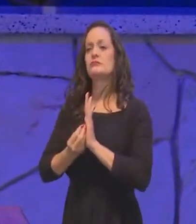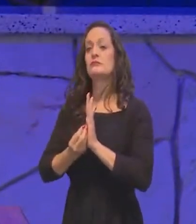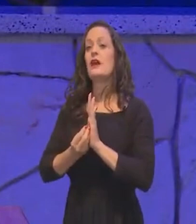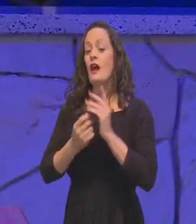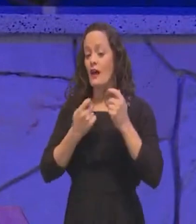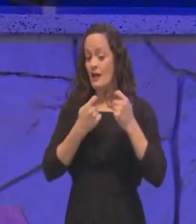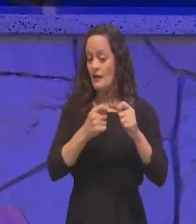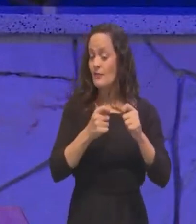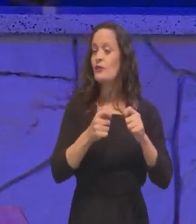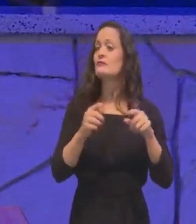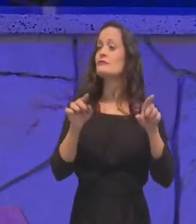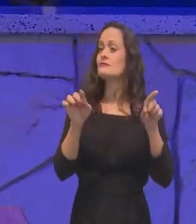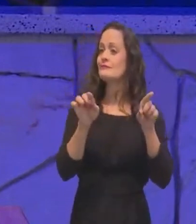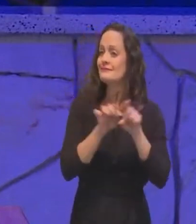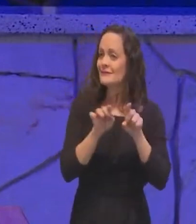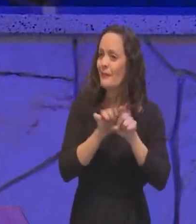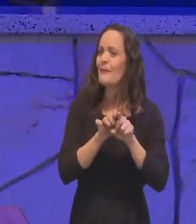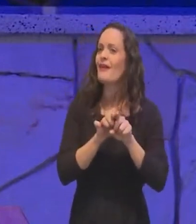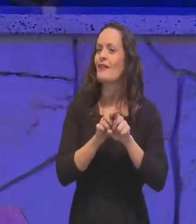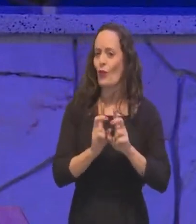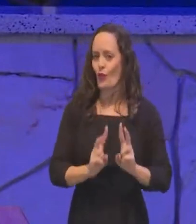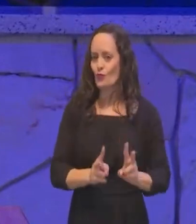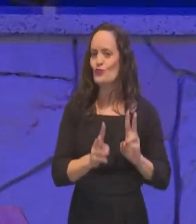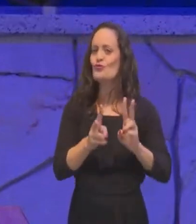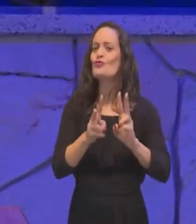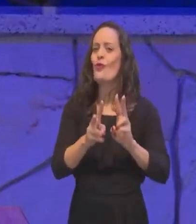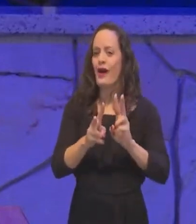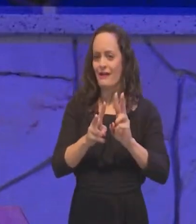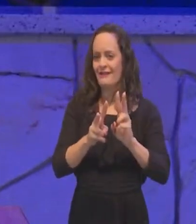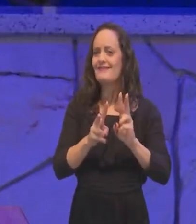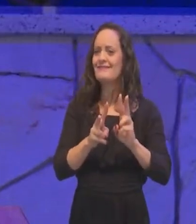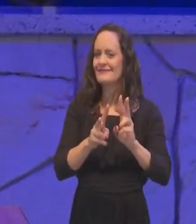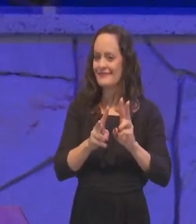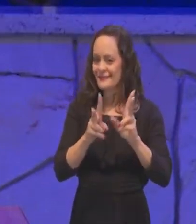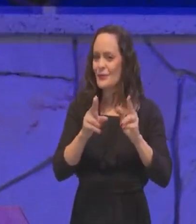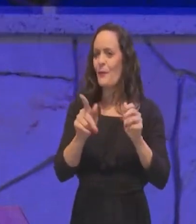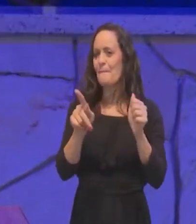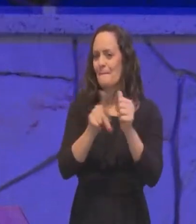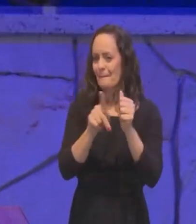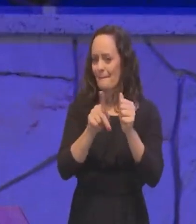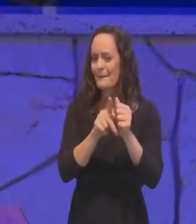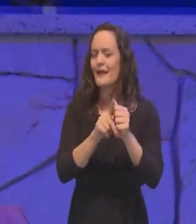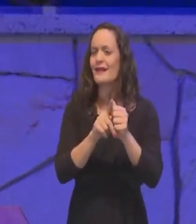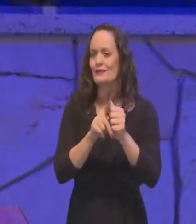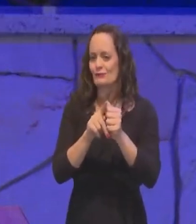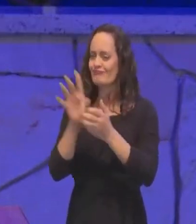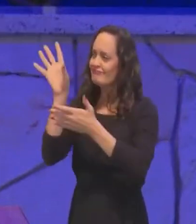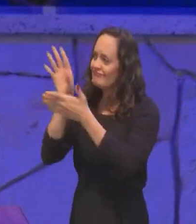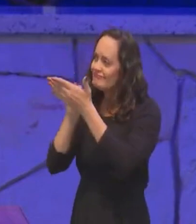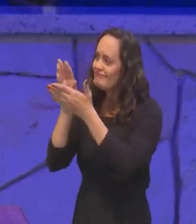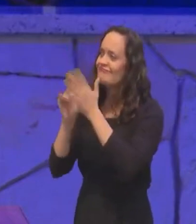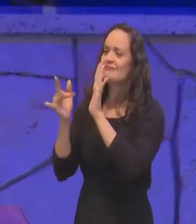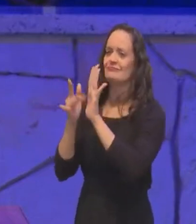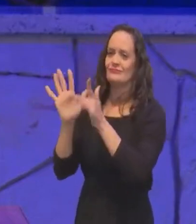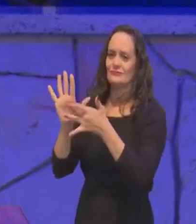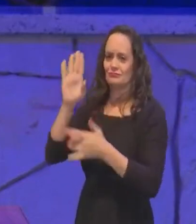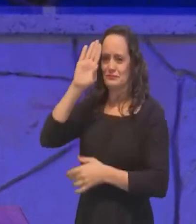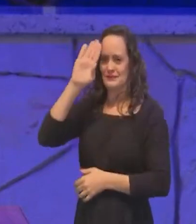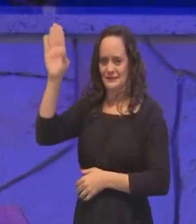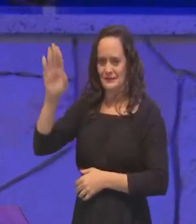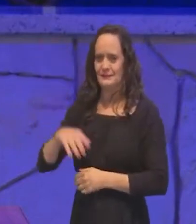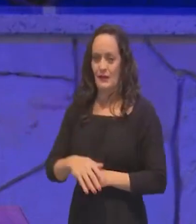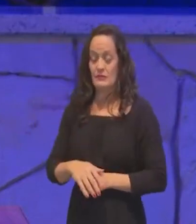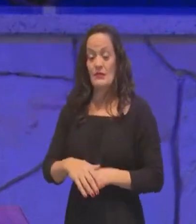apóstolos continuarão neste mesmo sentido. Então, Cristo inicia a sua obra com Pedro,